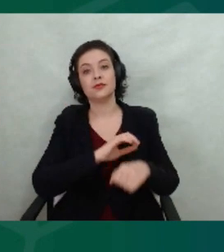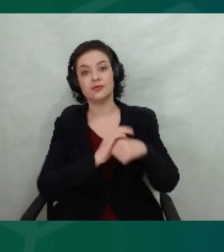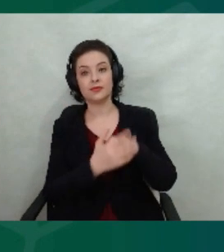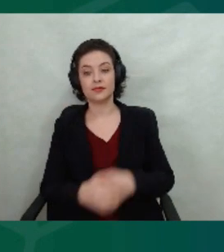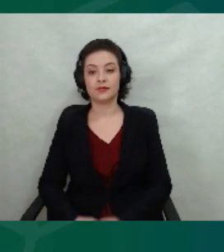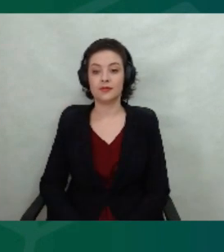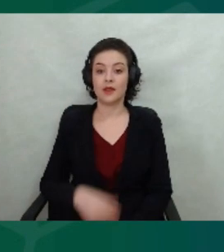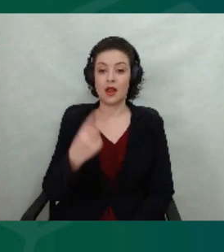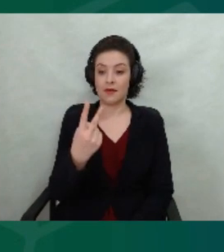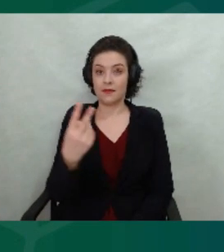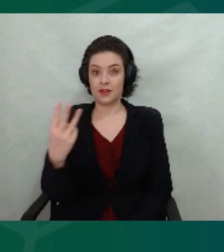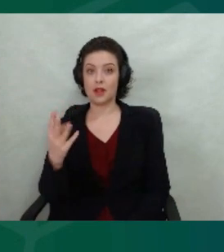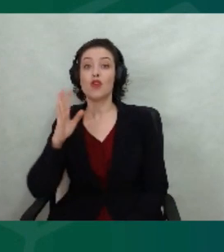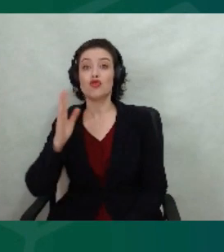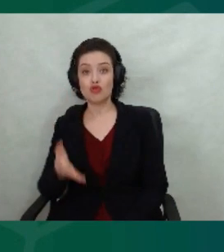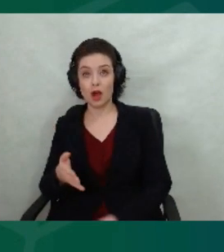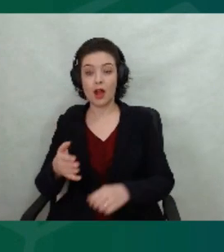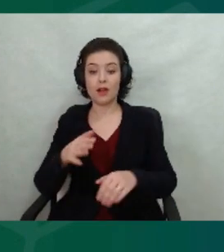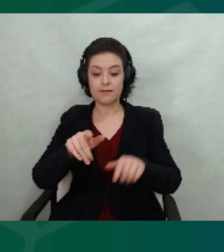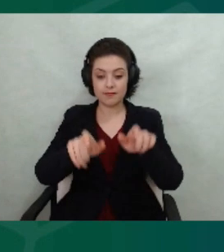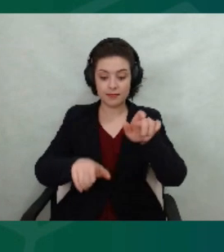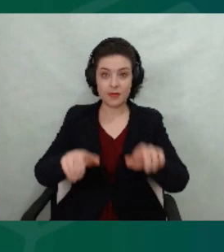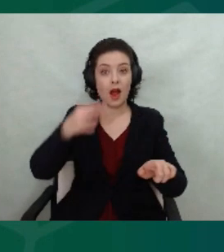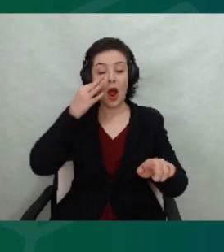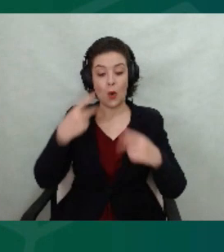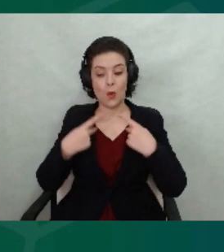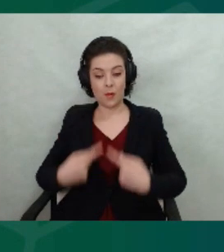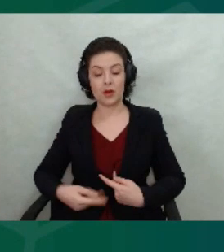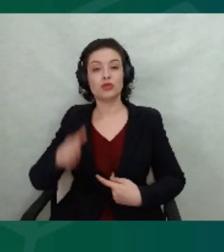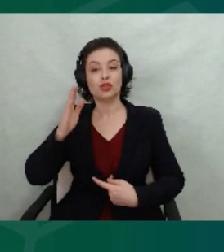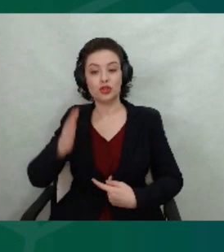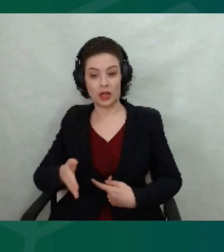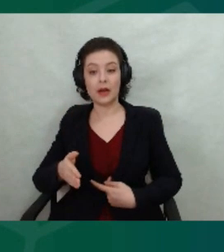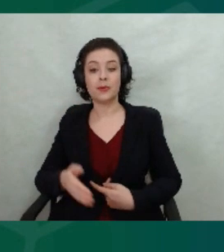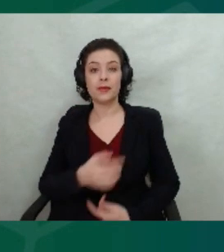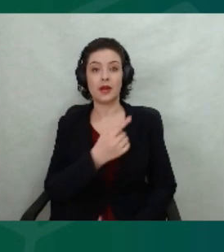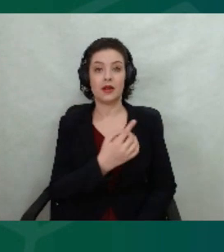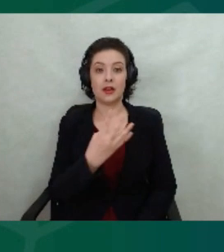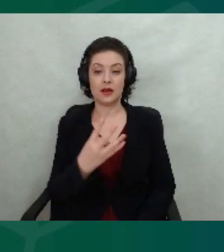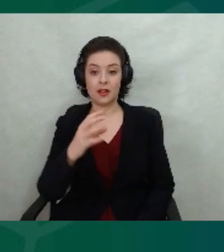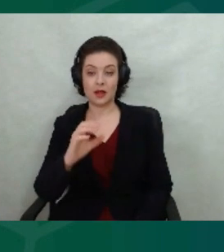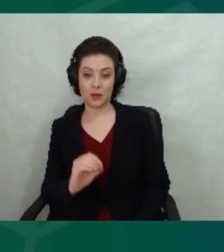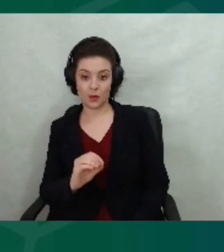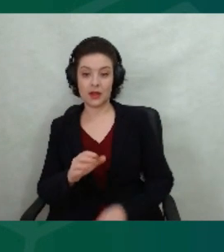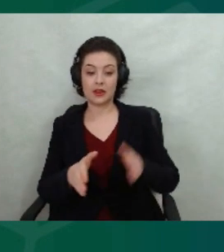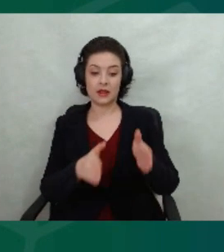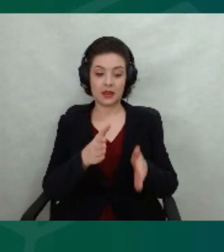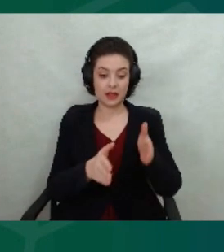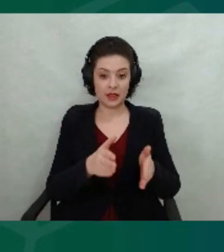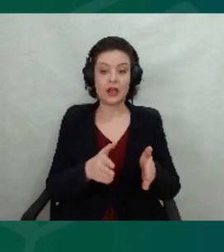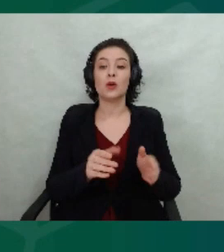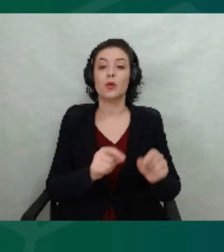fase clínica, isto é, testados em humanos, e 140 na fase pré-clínica,